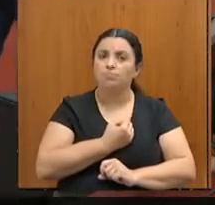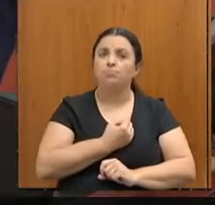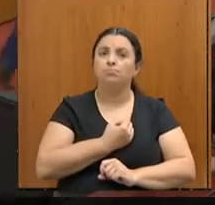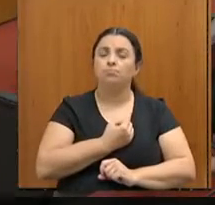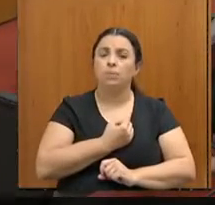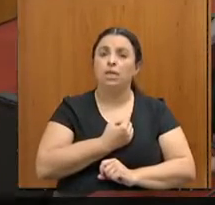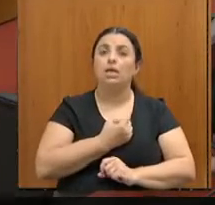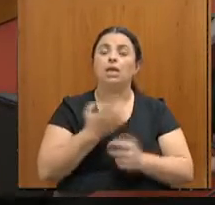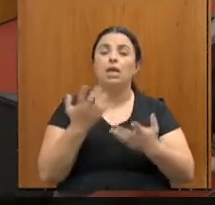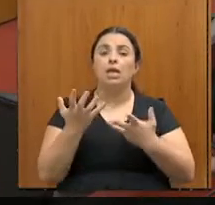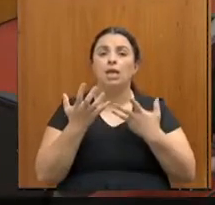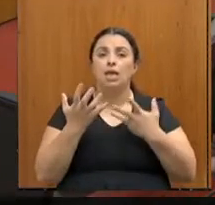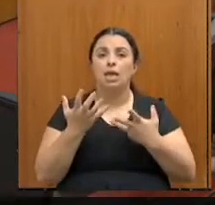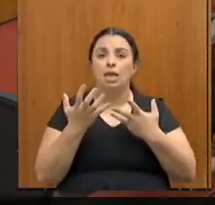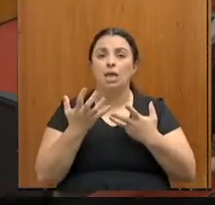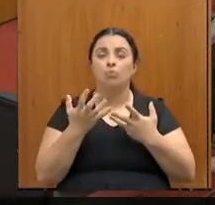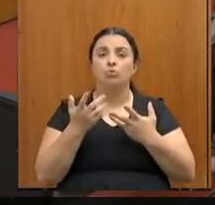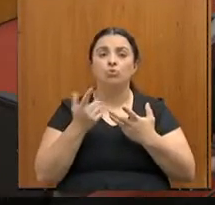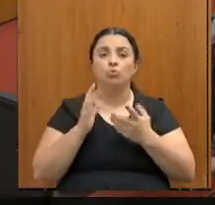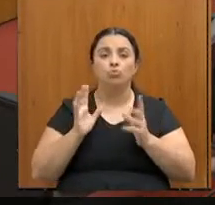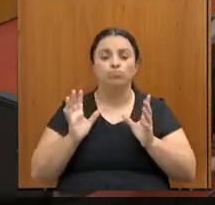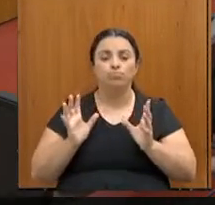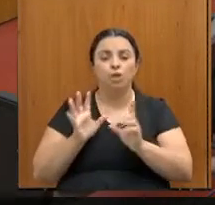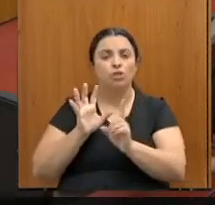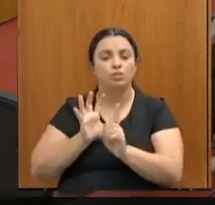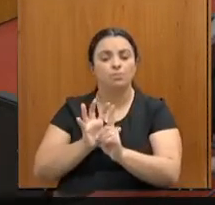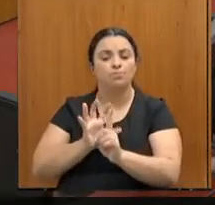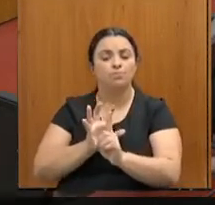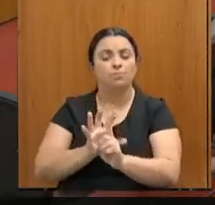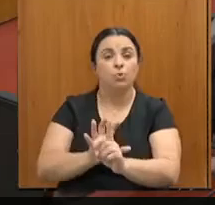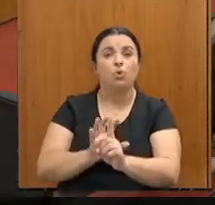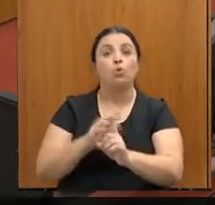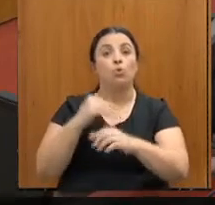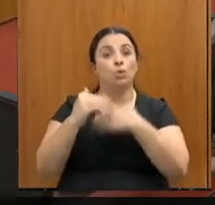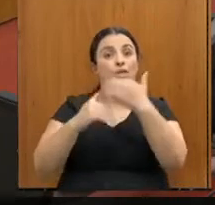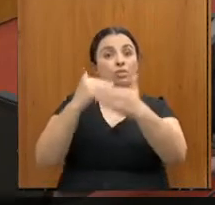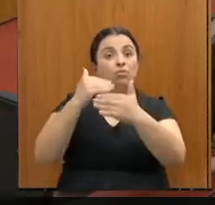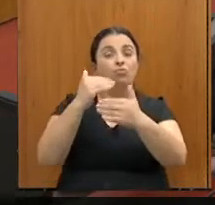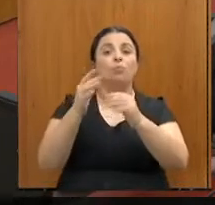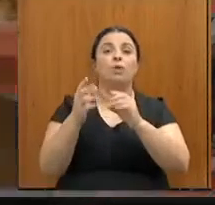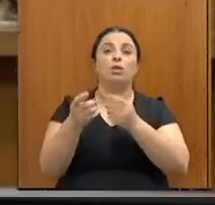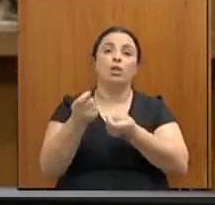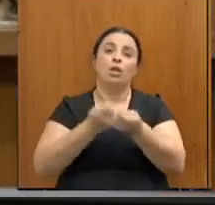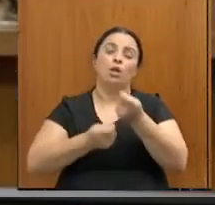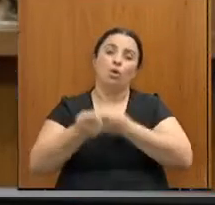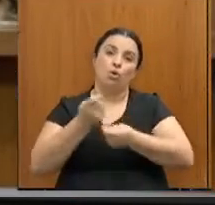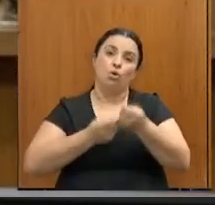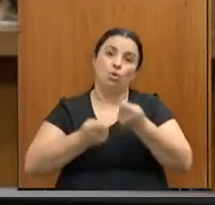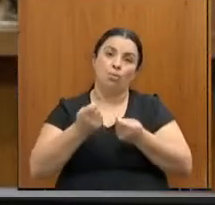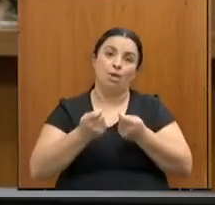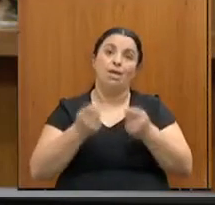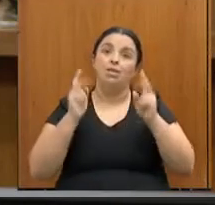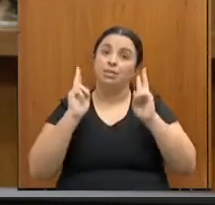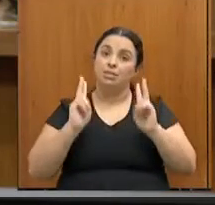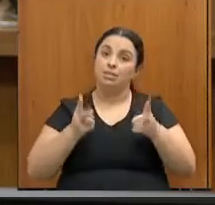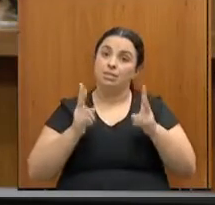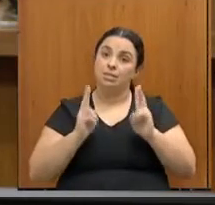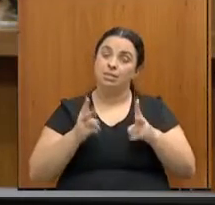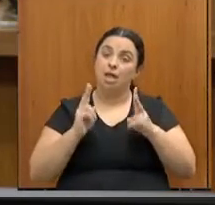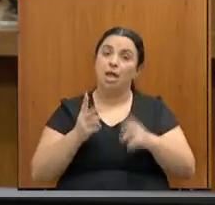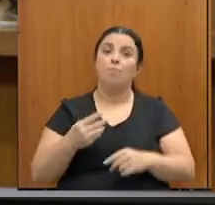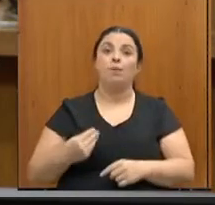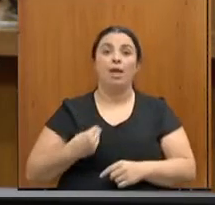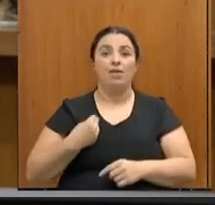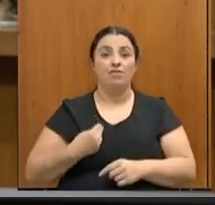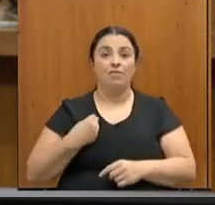indutor do desenvolvimento econômico e que a gente esteja sempre transformando a vida